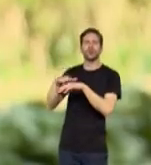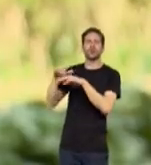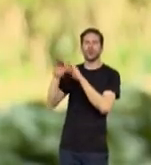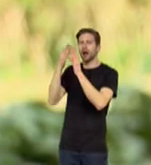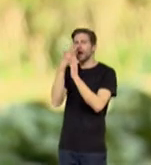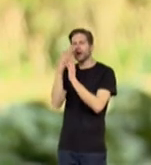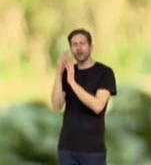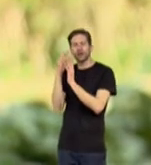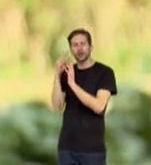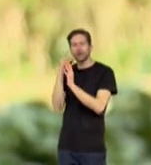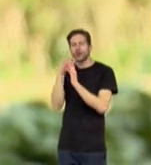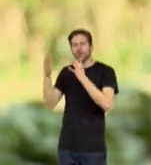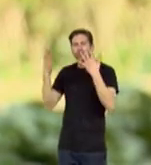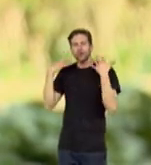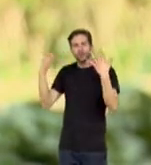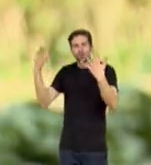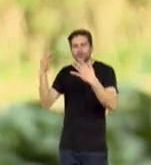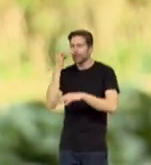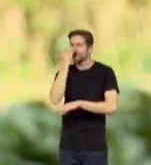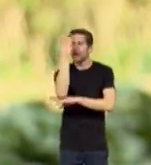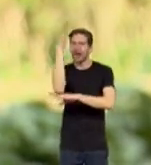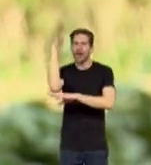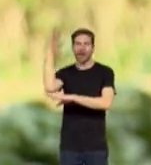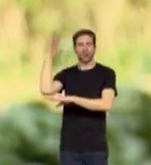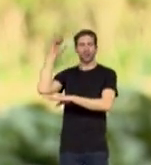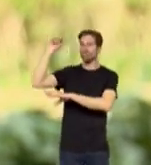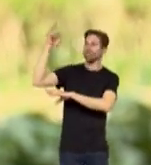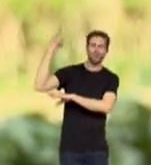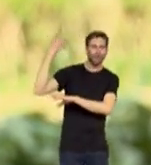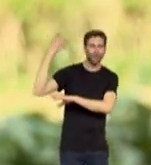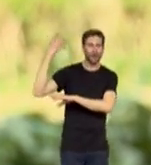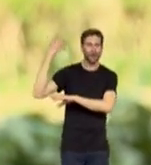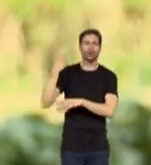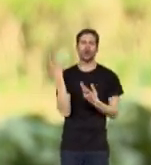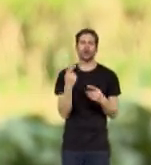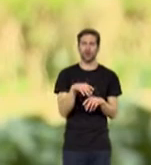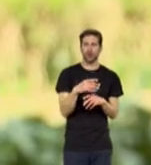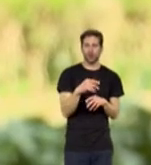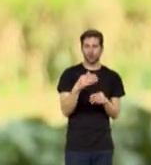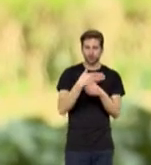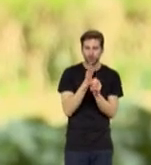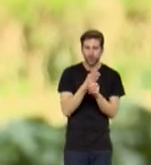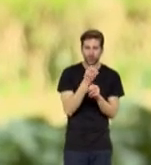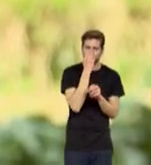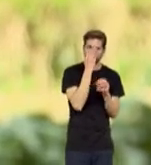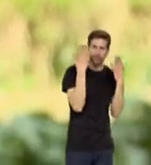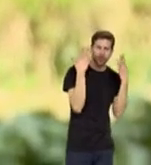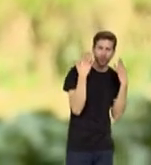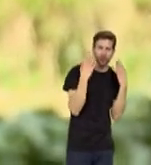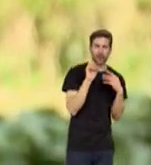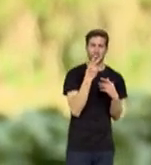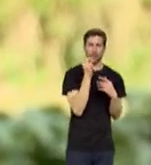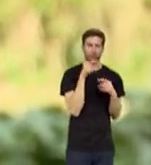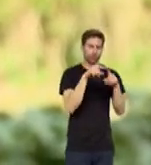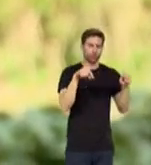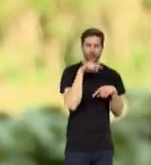sombrio, mais fresco e, portanto, nesse sentido mais adequado. Digamos que eu escolho a primavera e o outono nesta